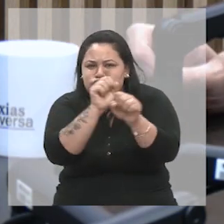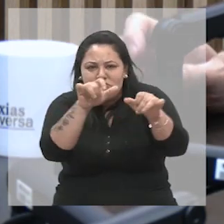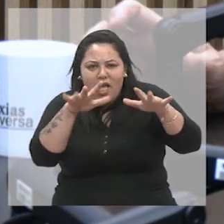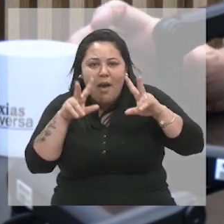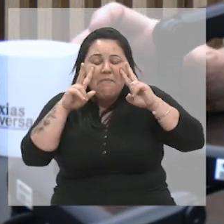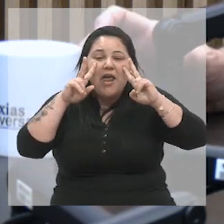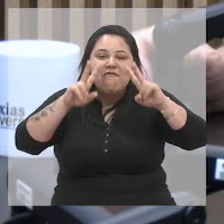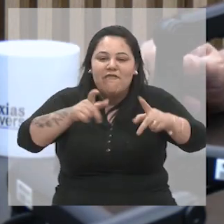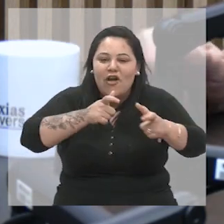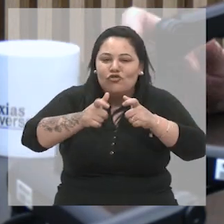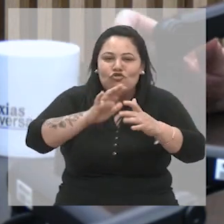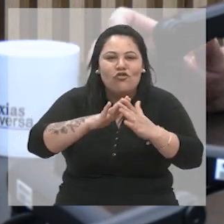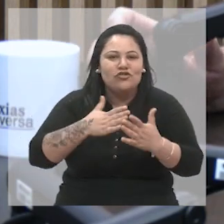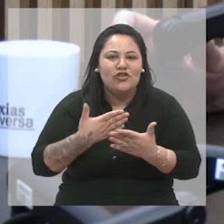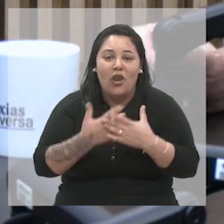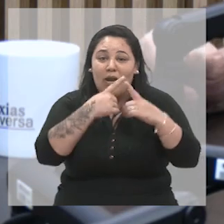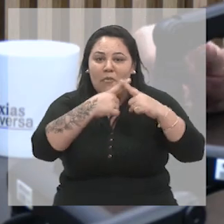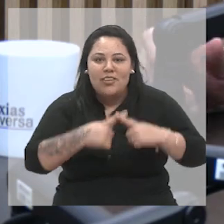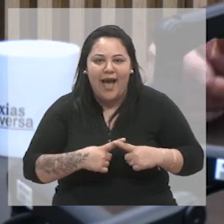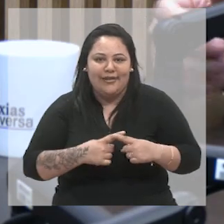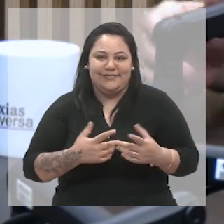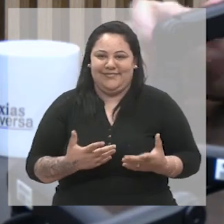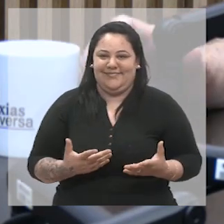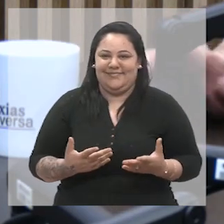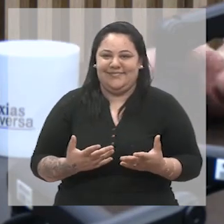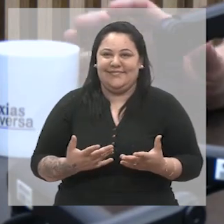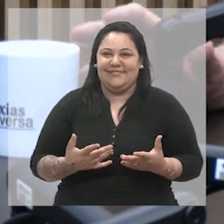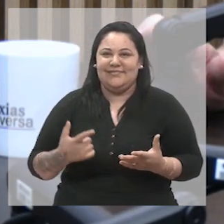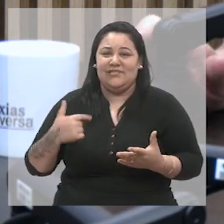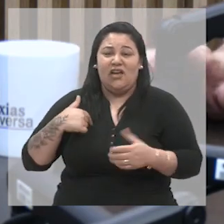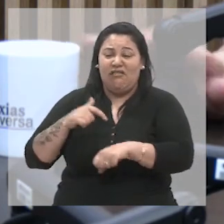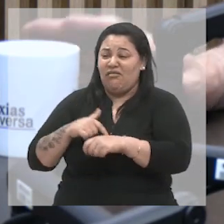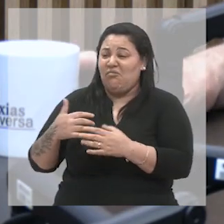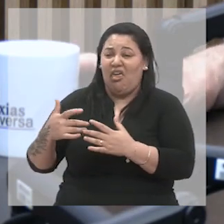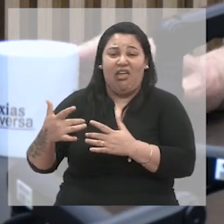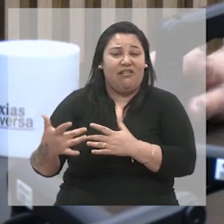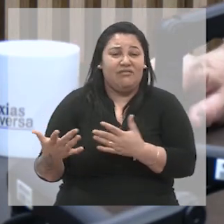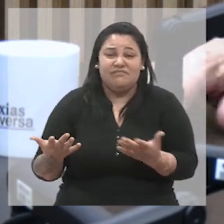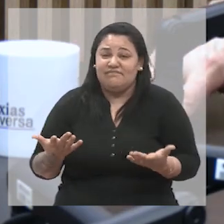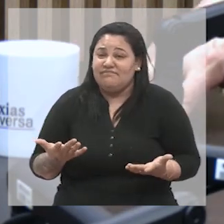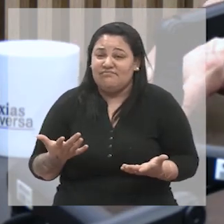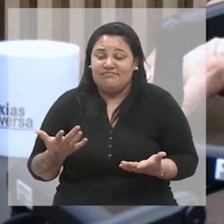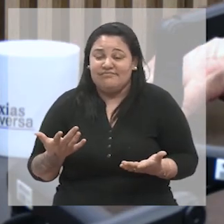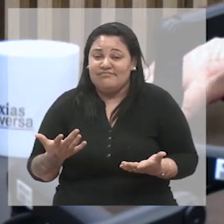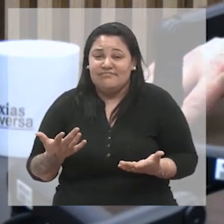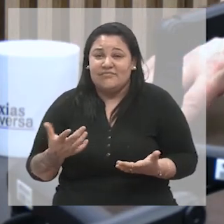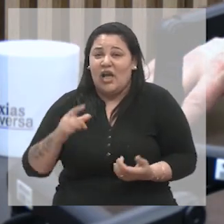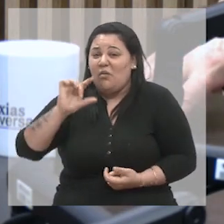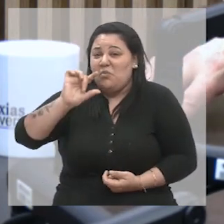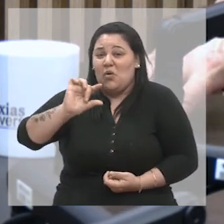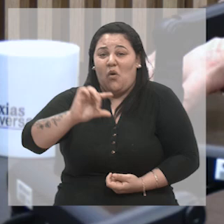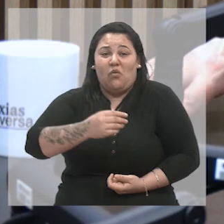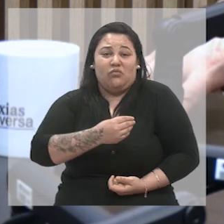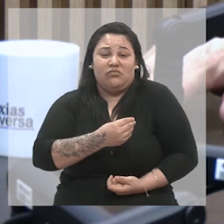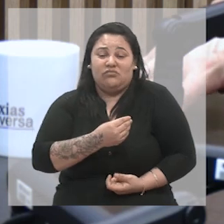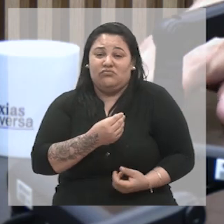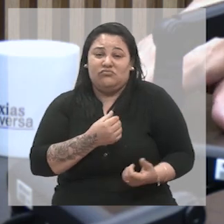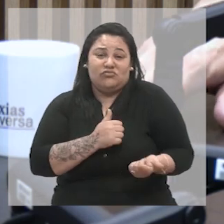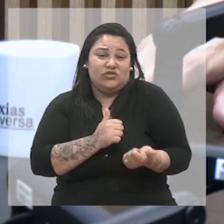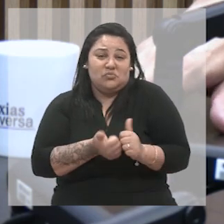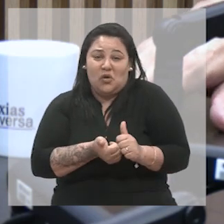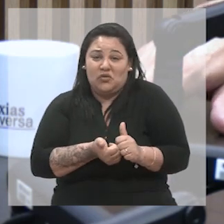para ver os jogos escolares, né? E isso, um tempo para cá, aquilo morreu. Então o que está vivo ainda o esporte aí,